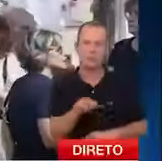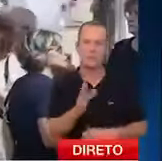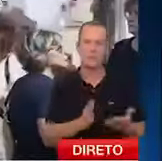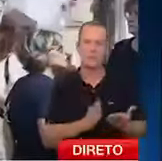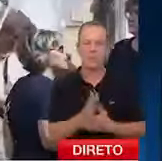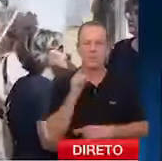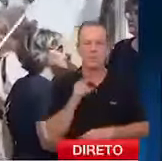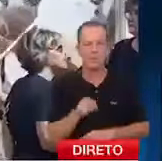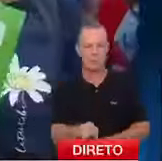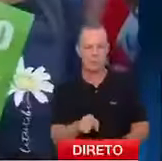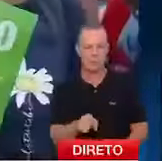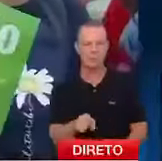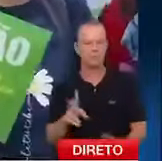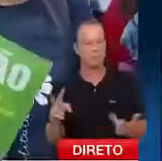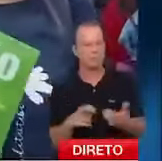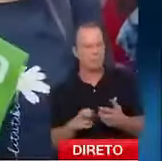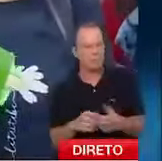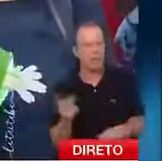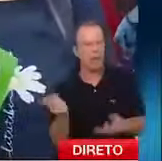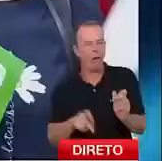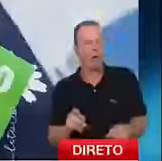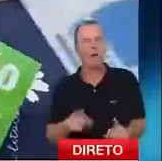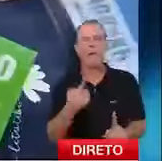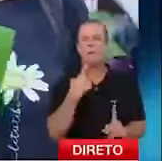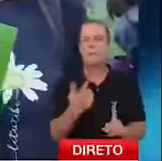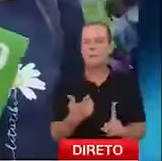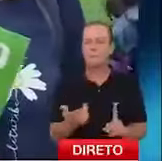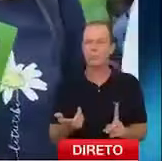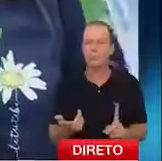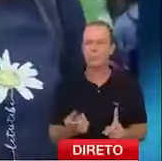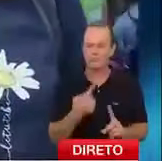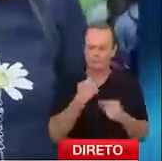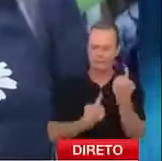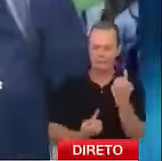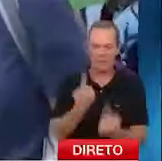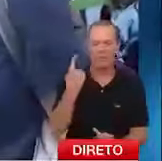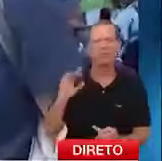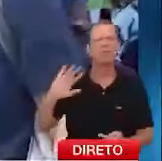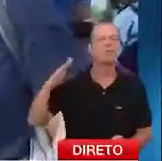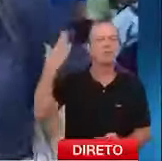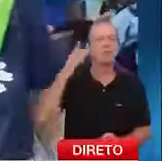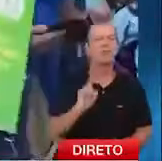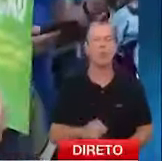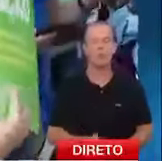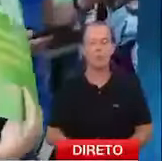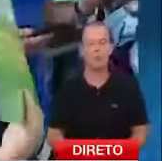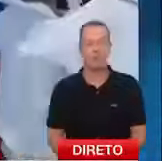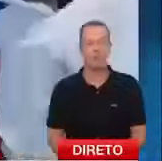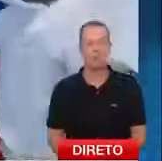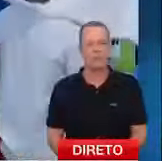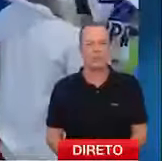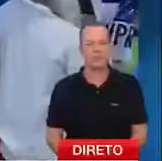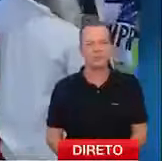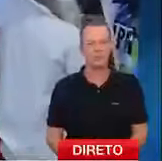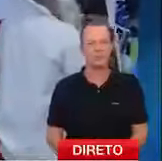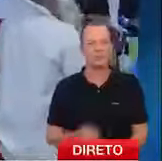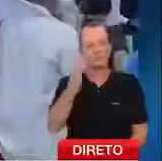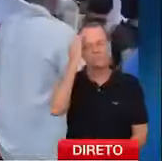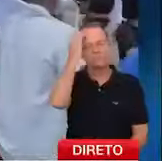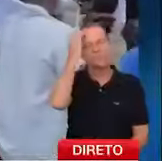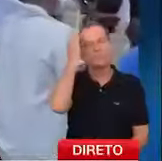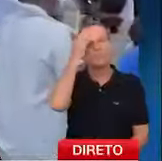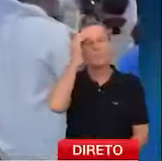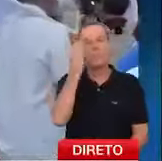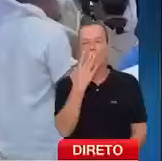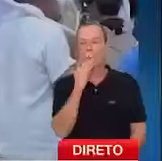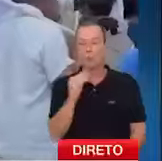continuam a existir problemas Quais são as principais queixas que lhe chegam olhe para já em termos do número de alunos